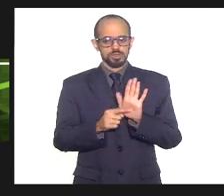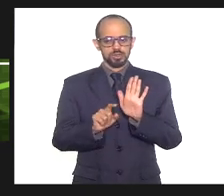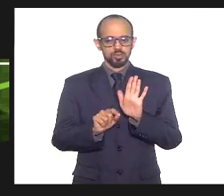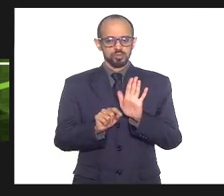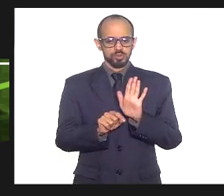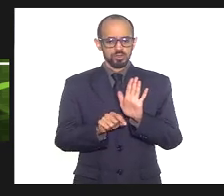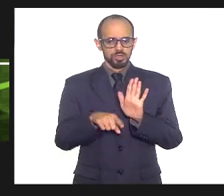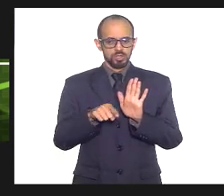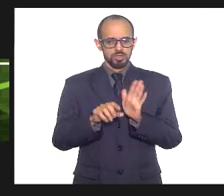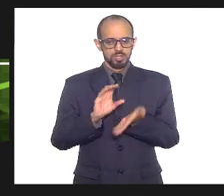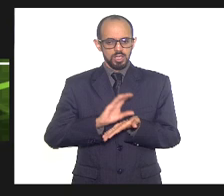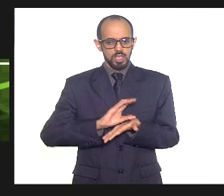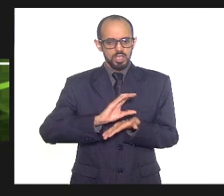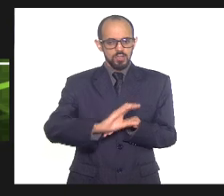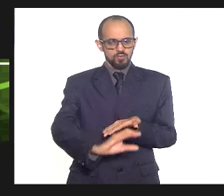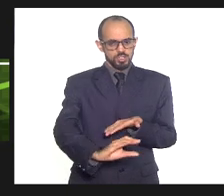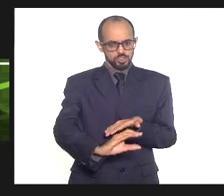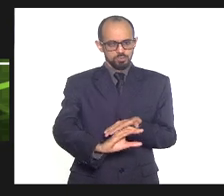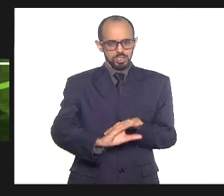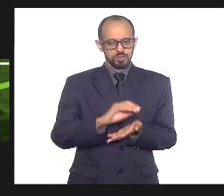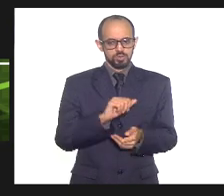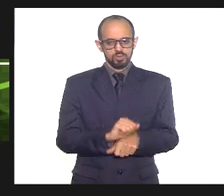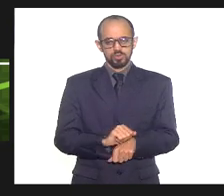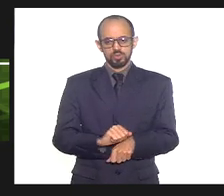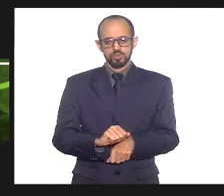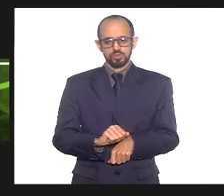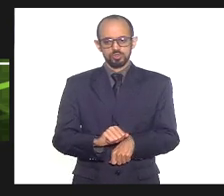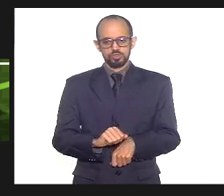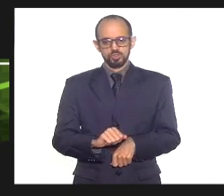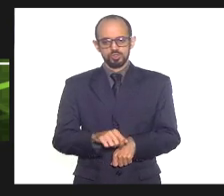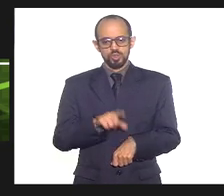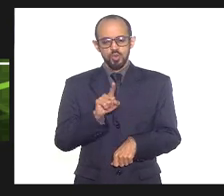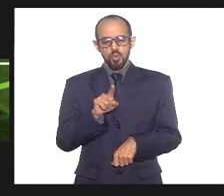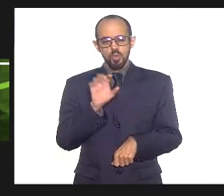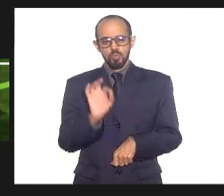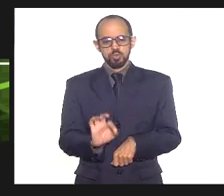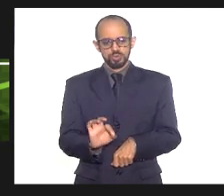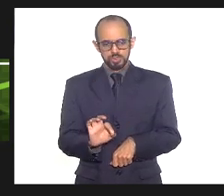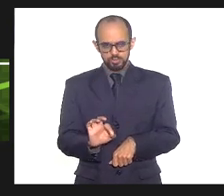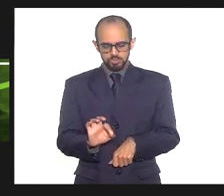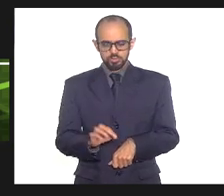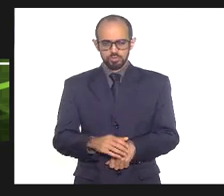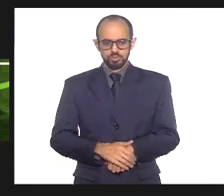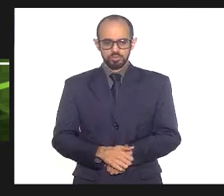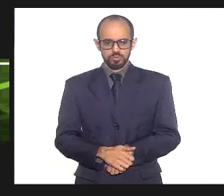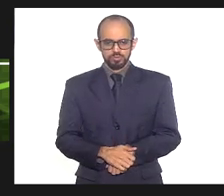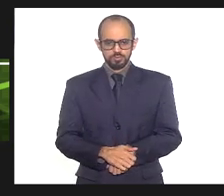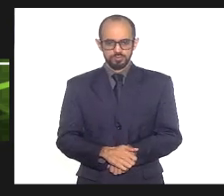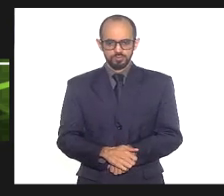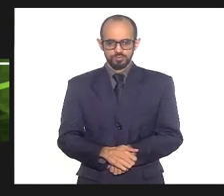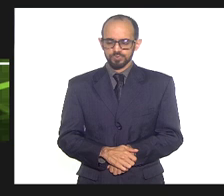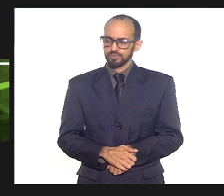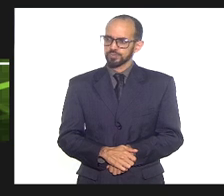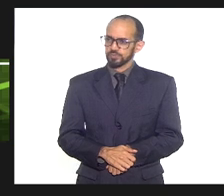esse investimento de 1%, né? Na parte